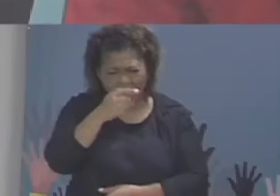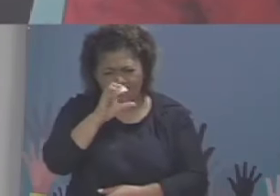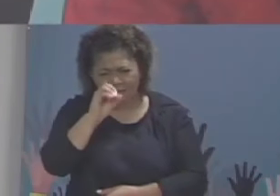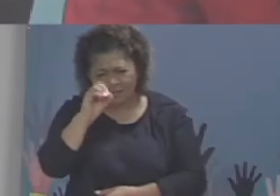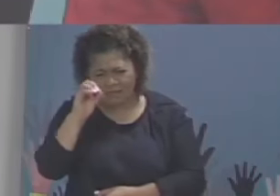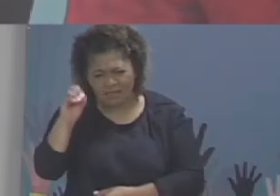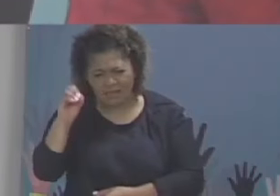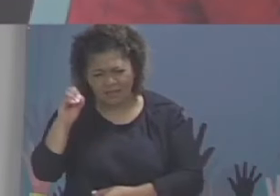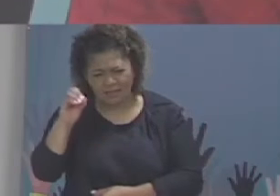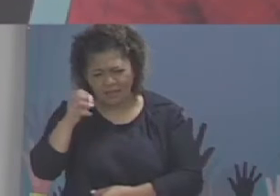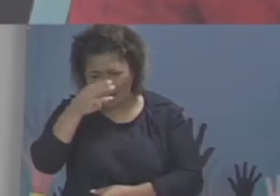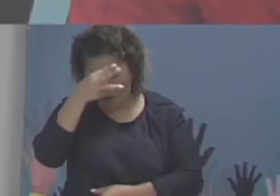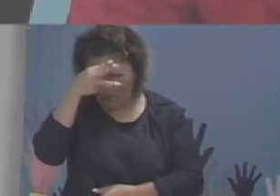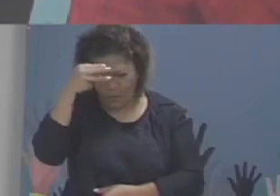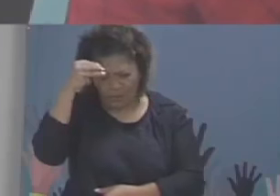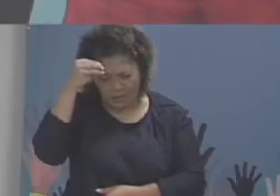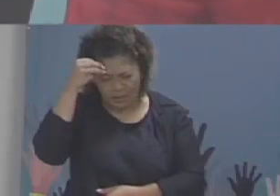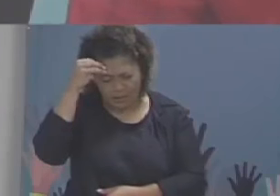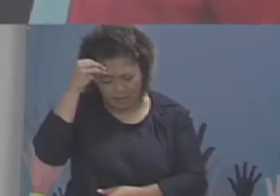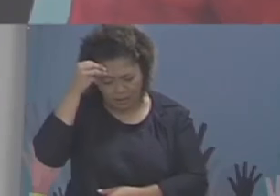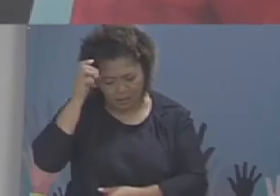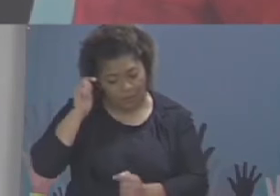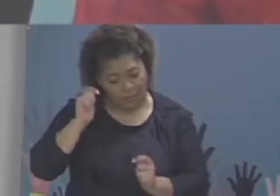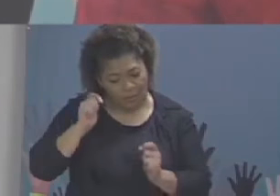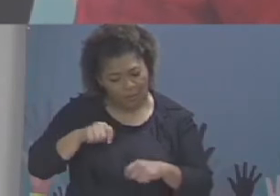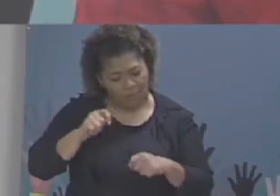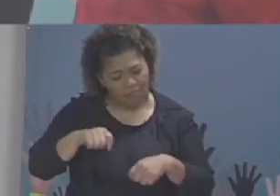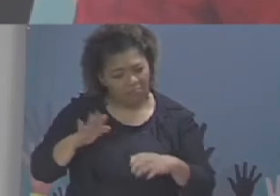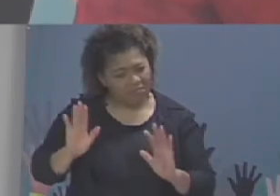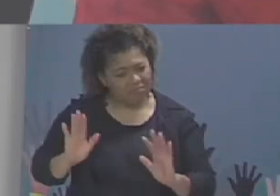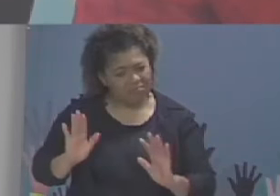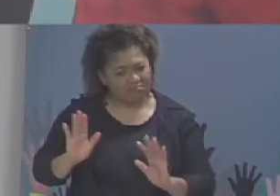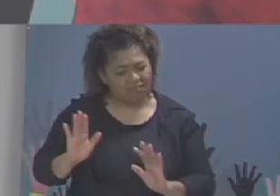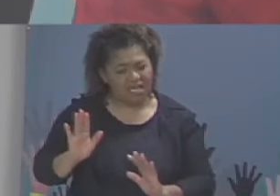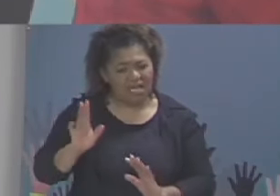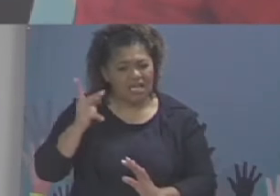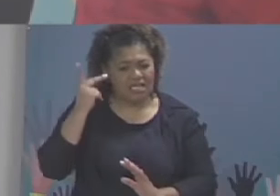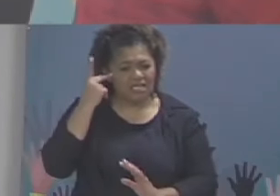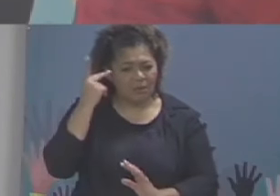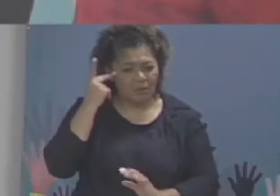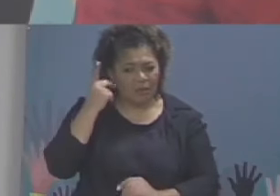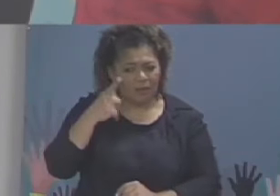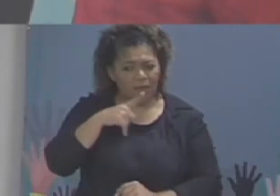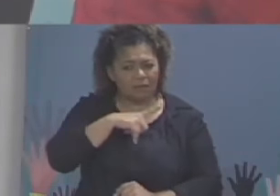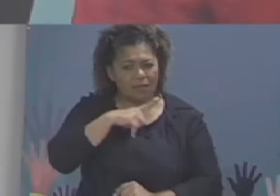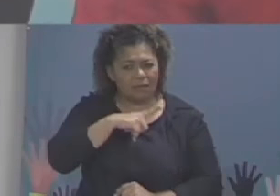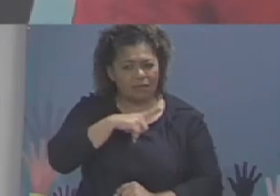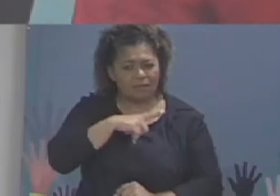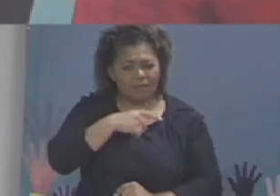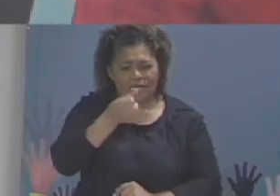mineiros aqui que podem confirmar isso. São Paulo, por exemplo, tem 645 municípios e o Brasil tem